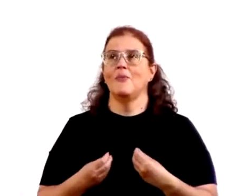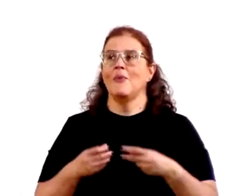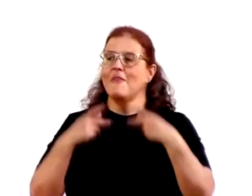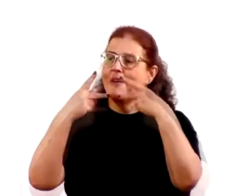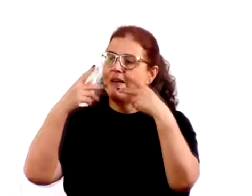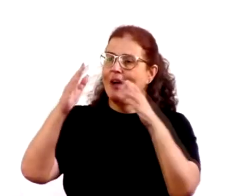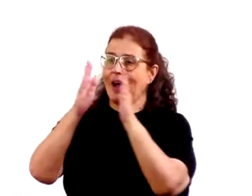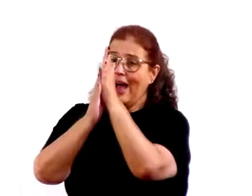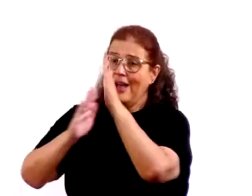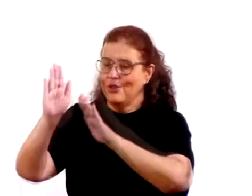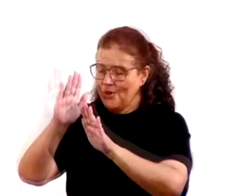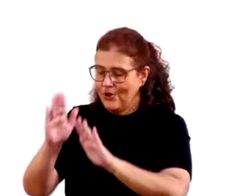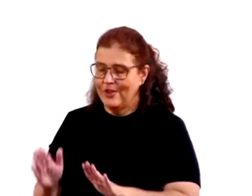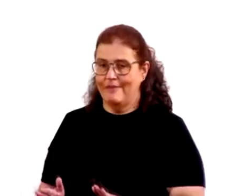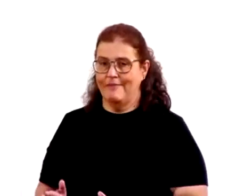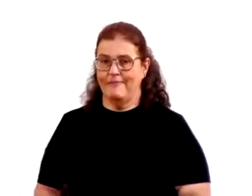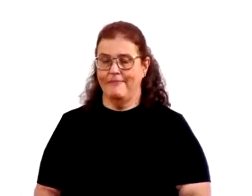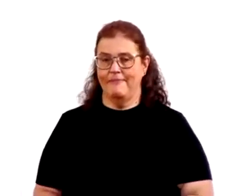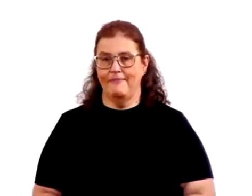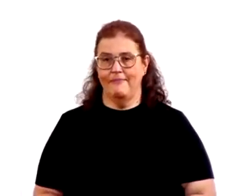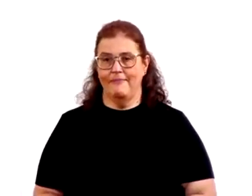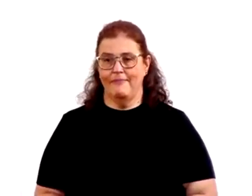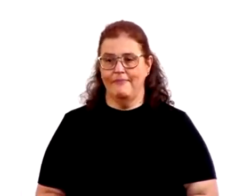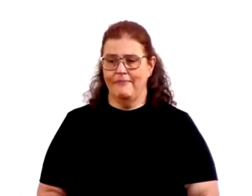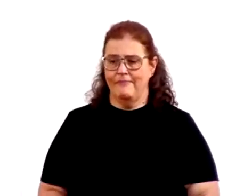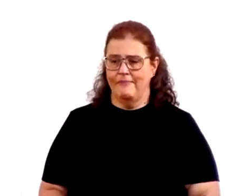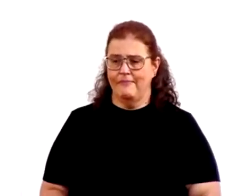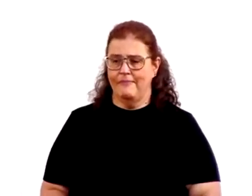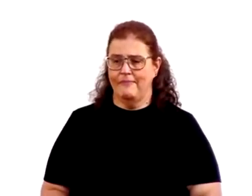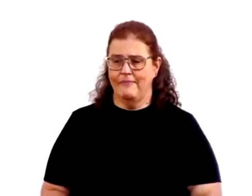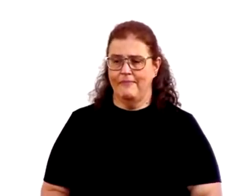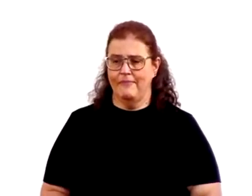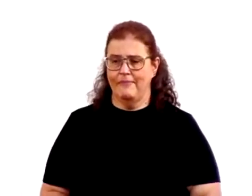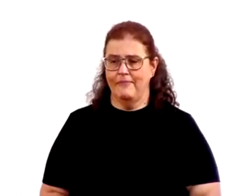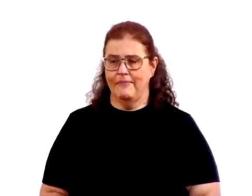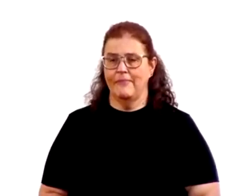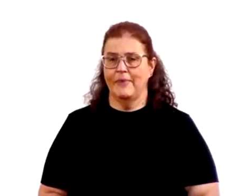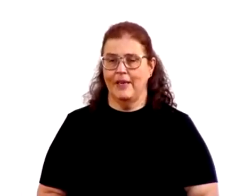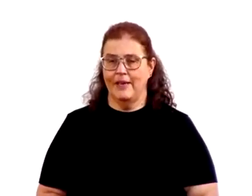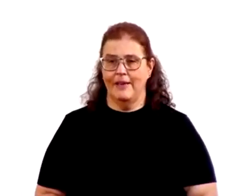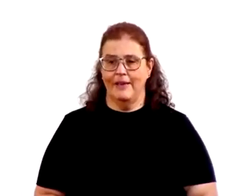têm: incenso, ouro e mirra.